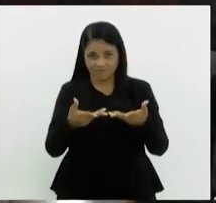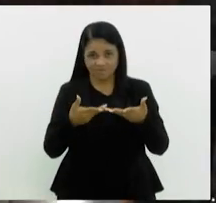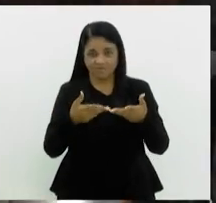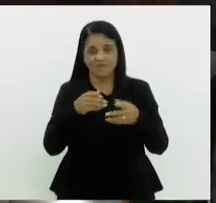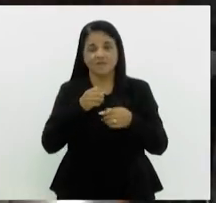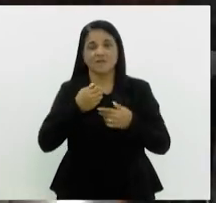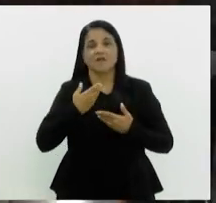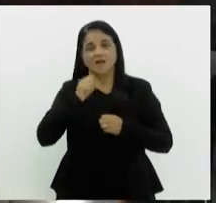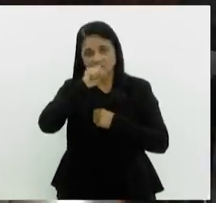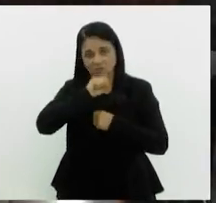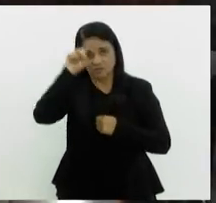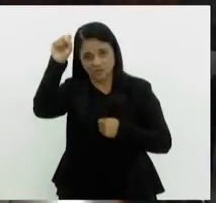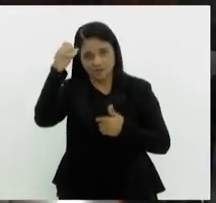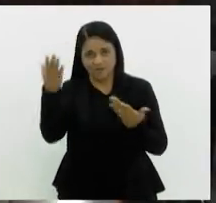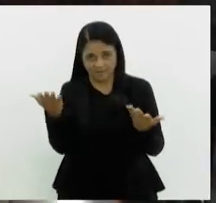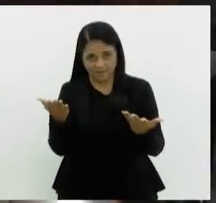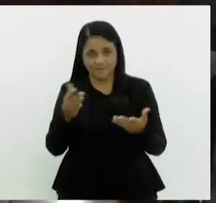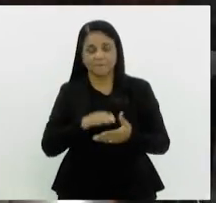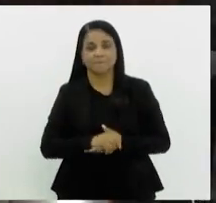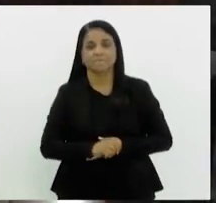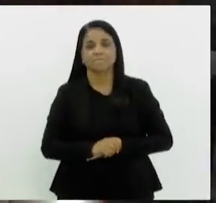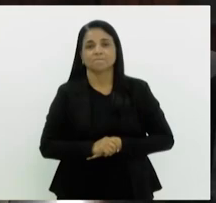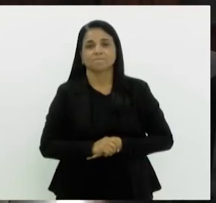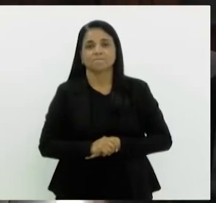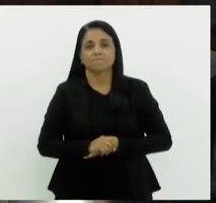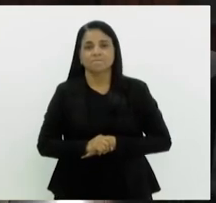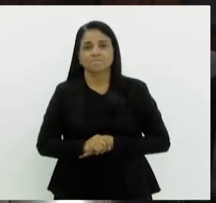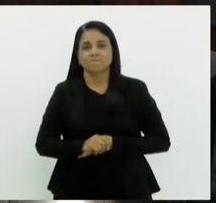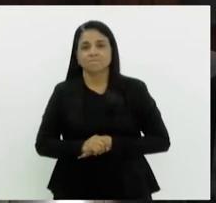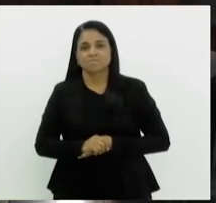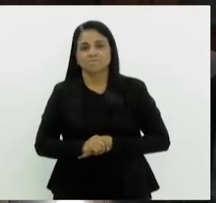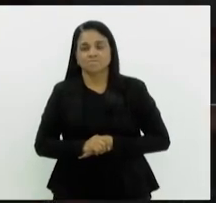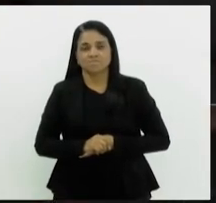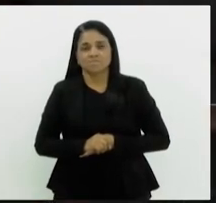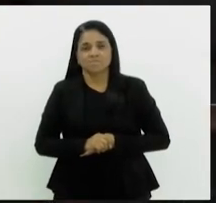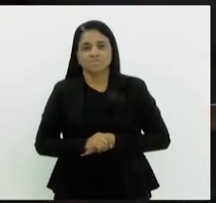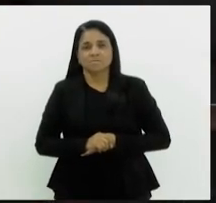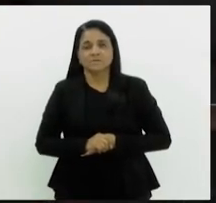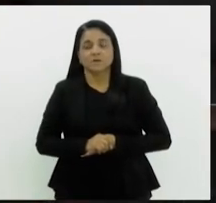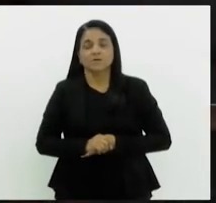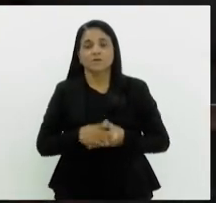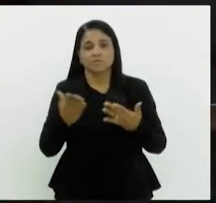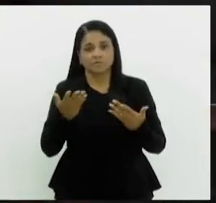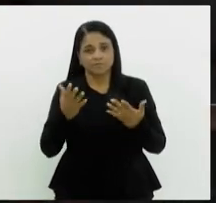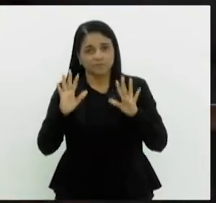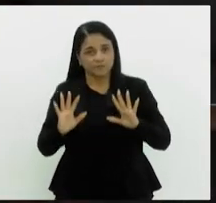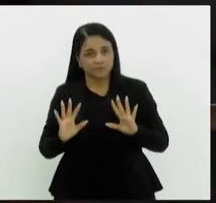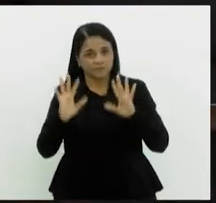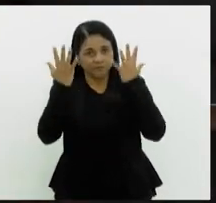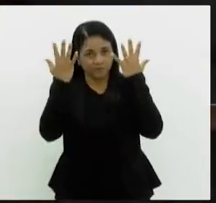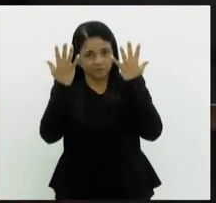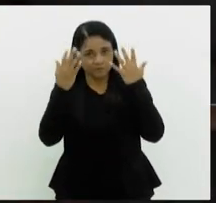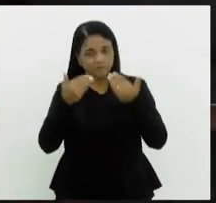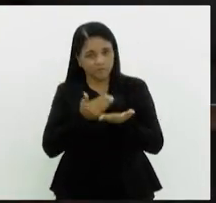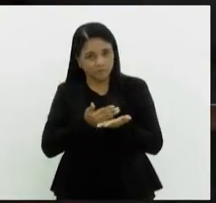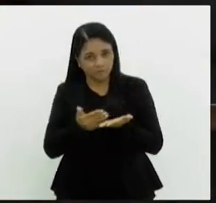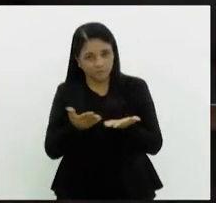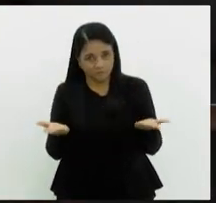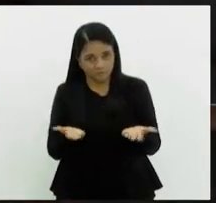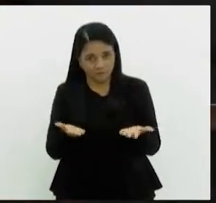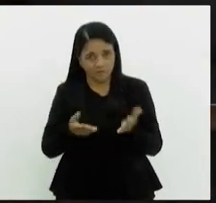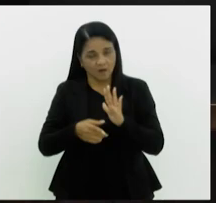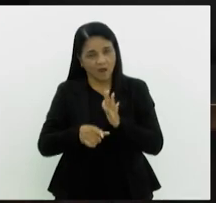Axé. Eu gostaria aqui, para fazer uma saudação inicial,